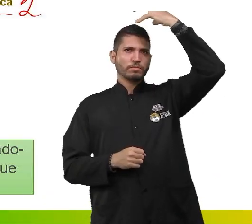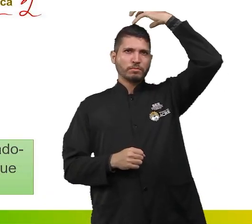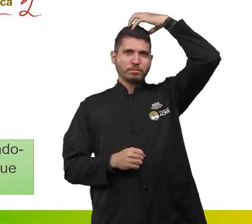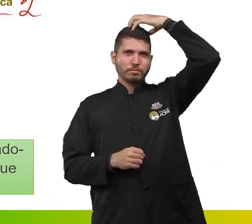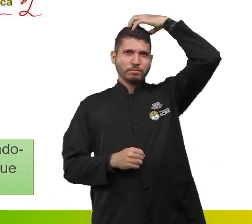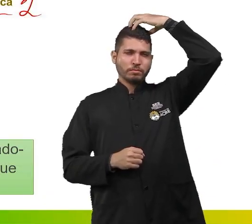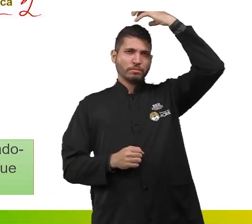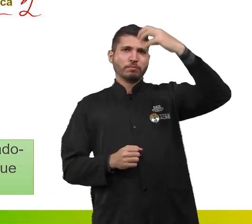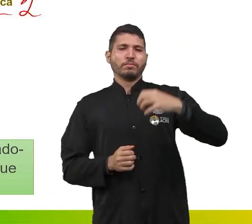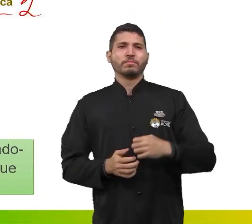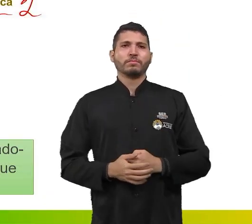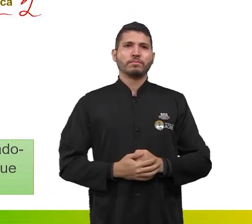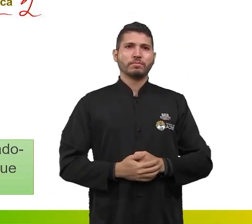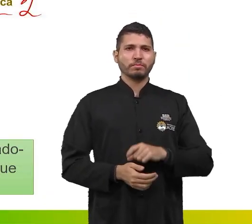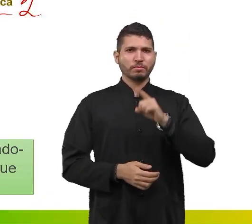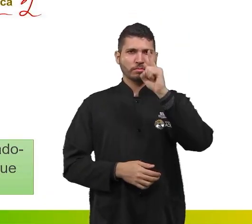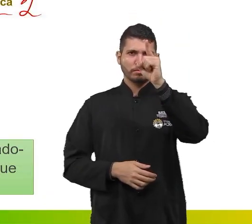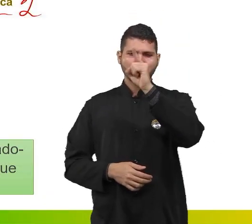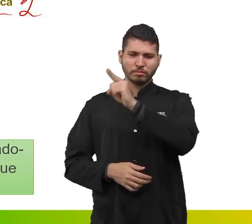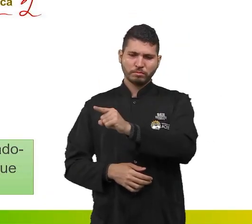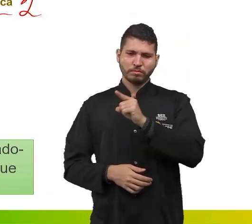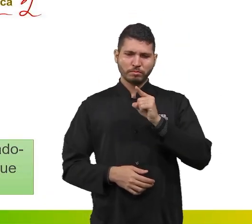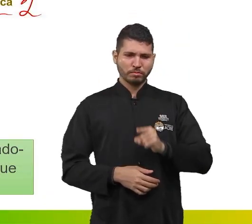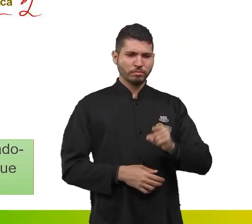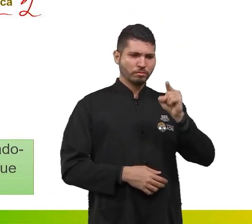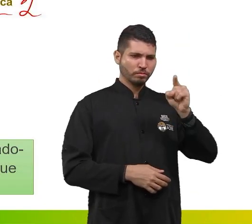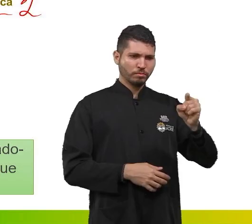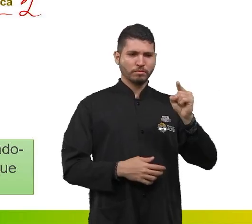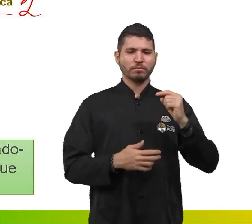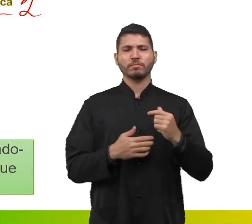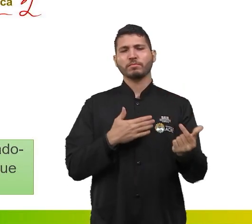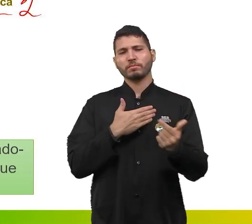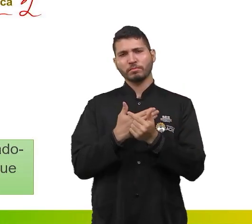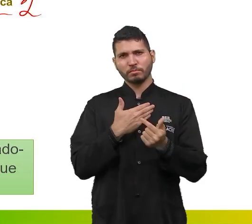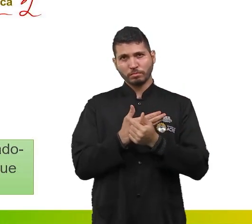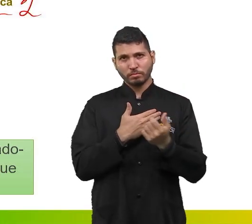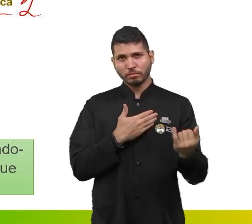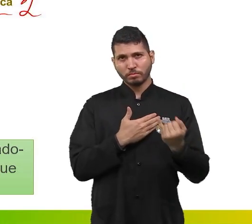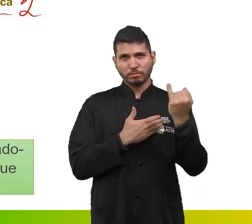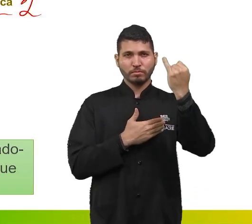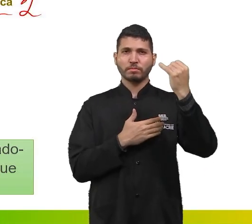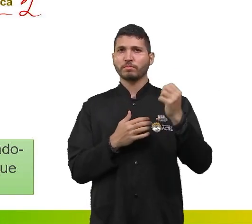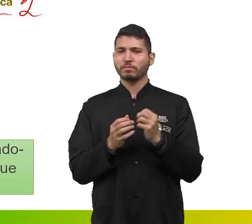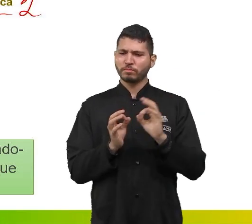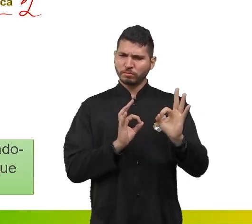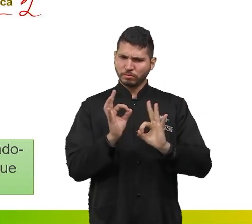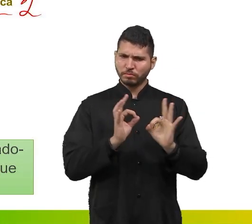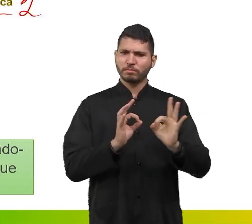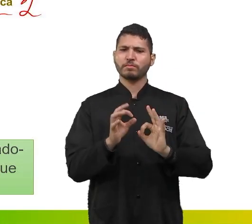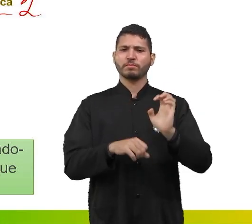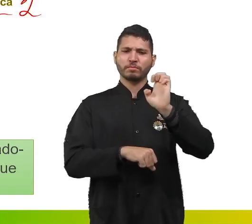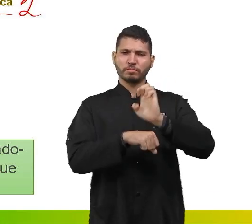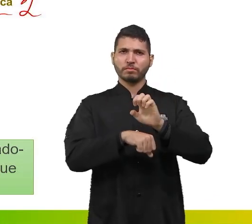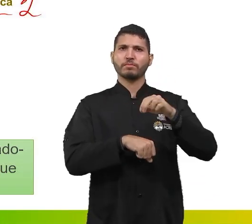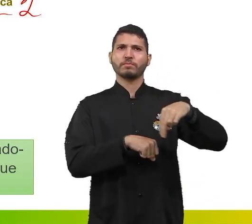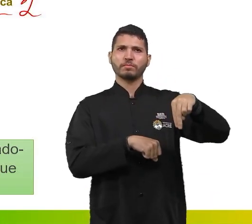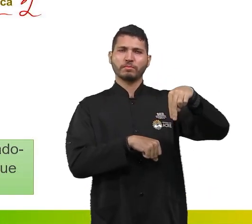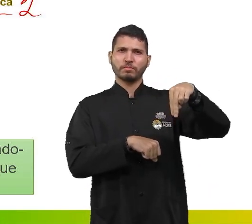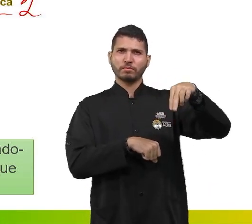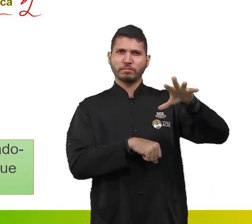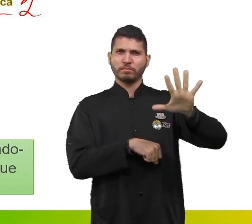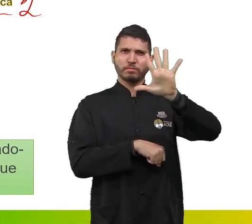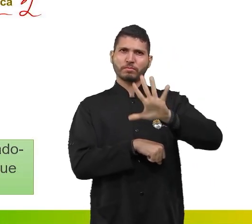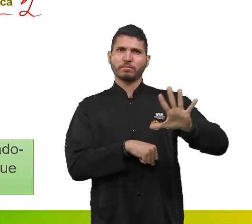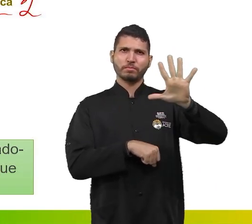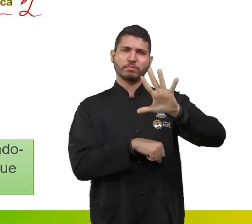Então, cada componente desempenha um papel crucial na construção e manutenção do Estado-nação, formando um